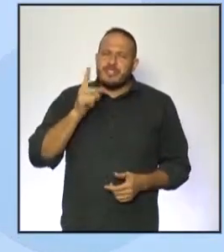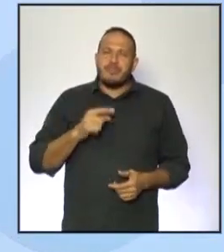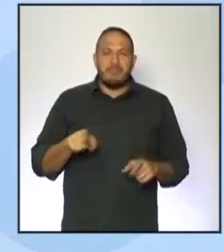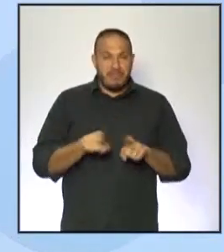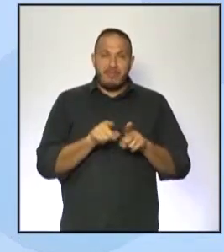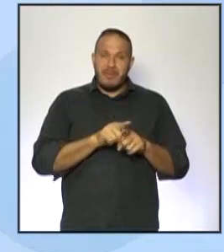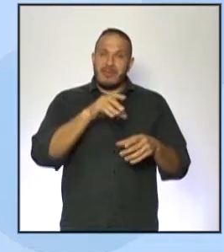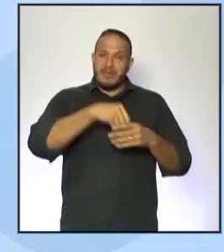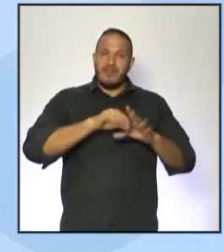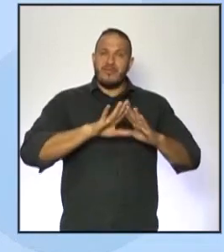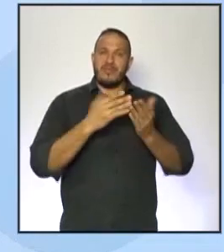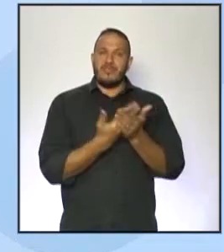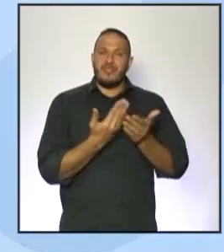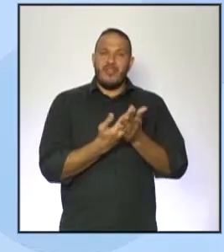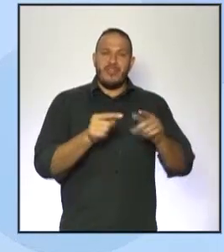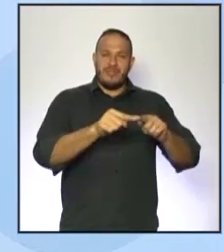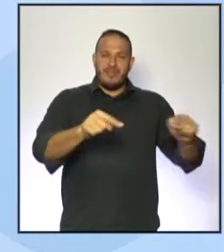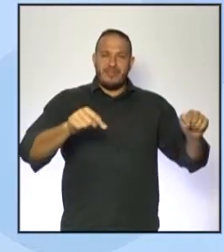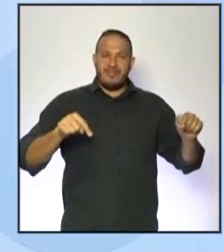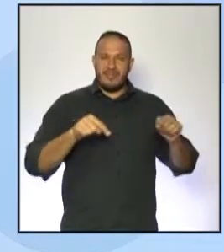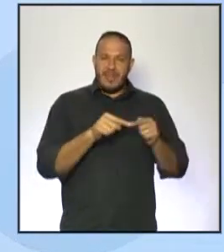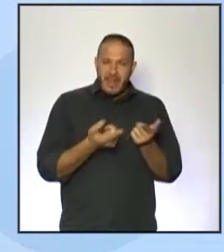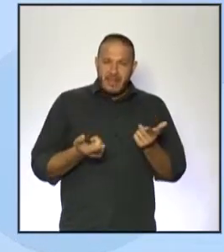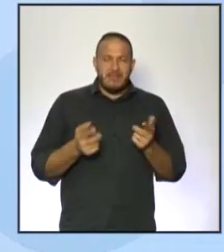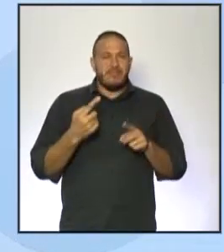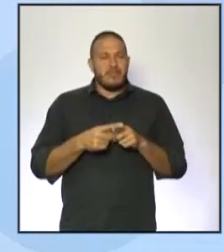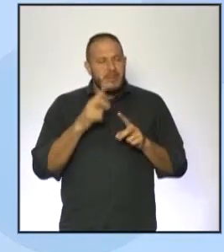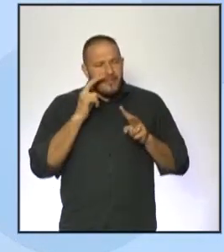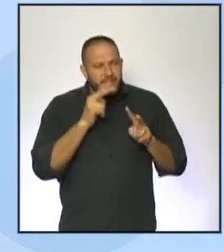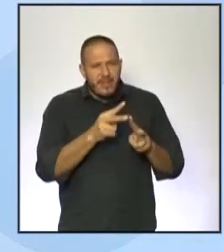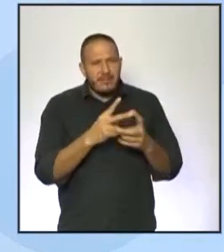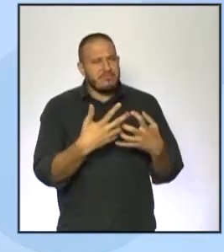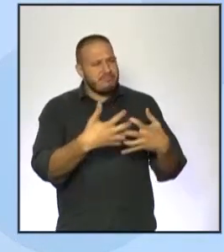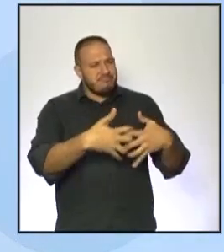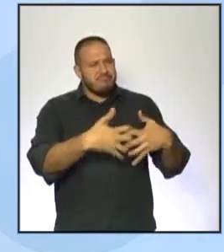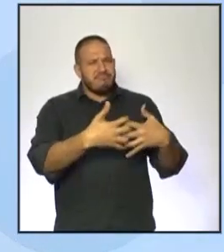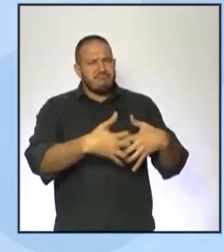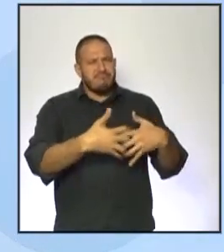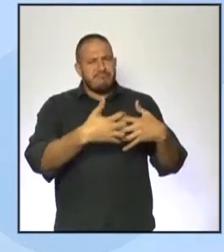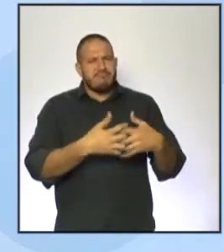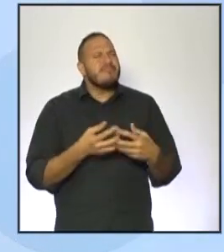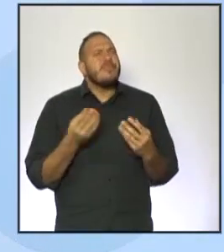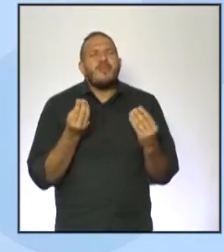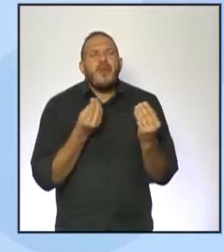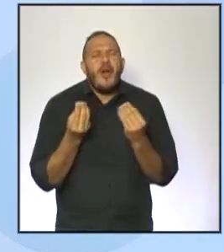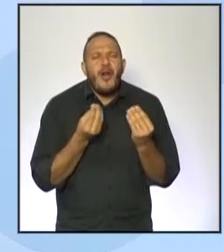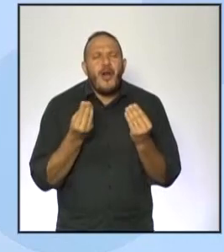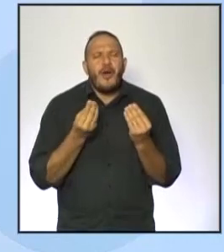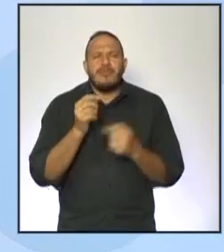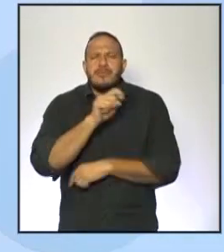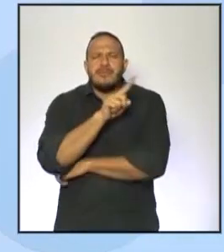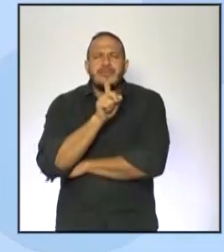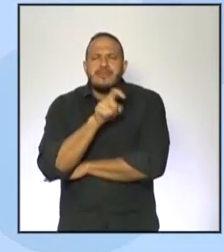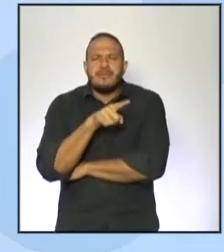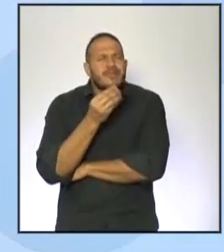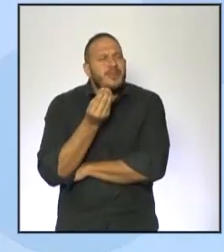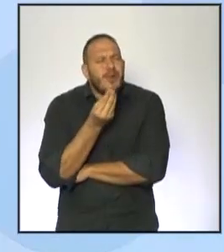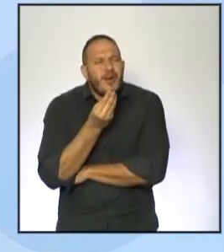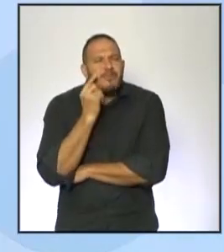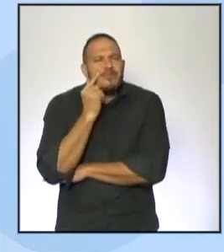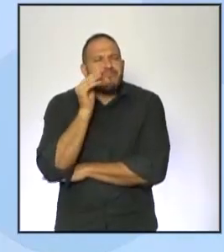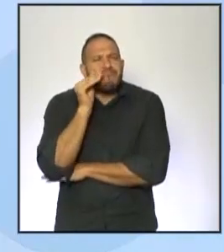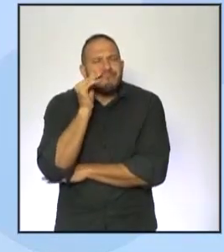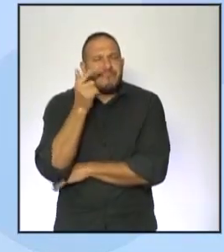quando a gente começa a descobrir o funcionamento, a gente quer entender como as coisas funcionam. E ao entender, a gente quer se arriscar